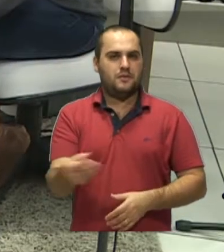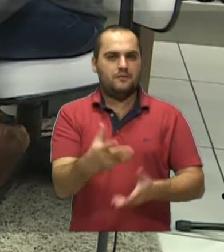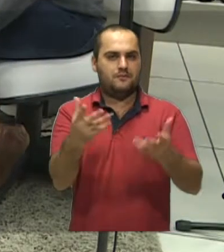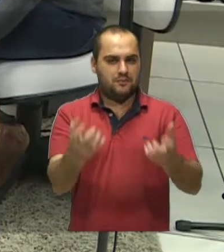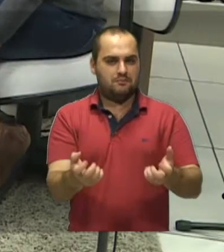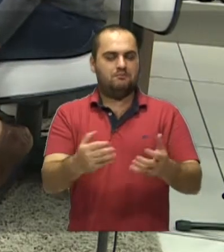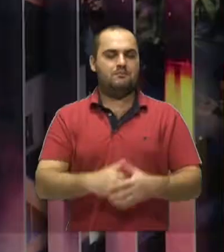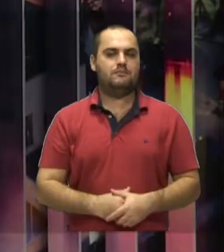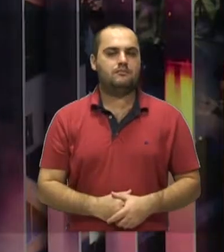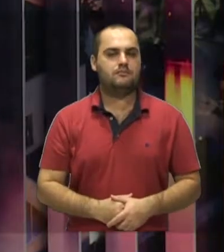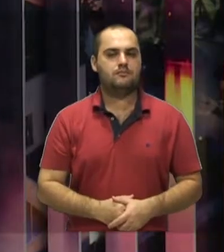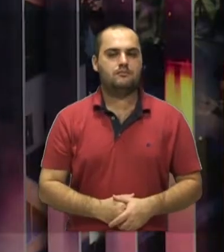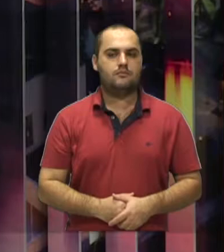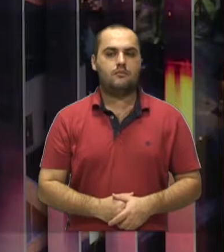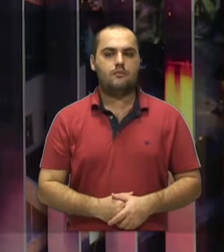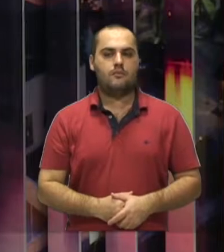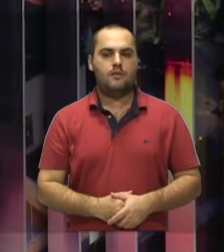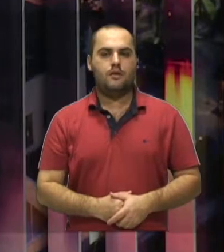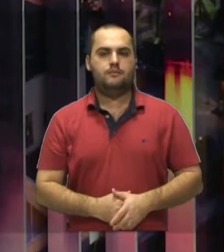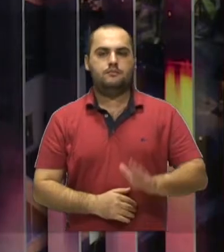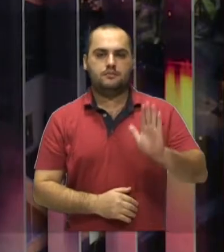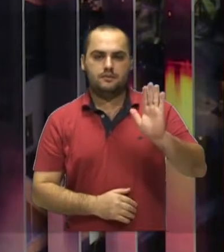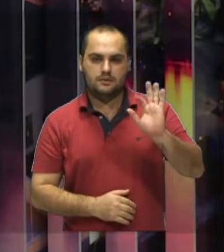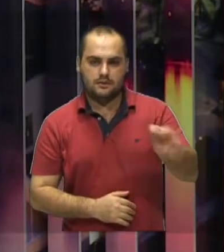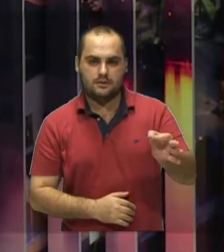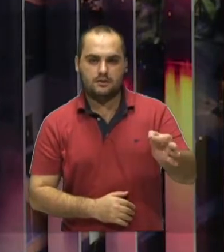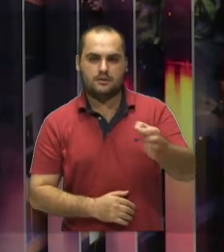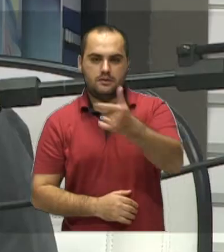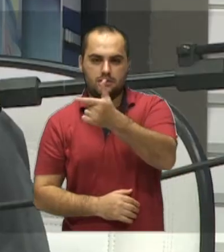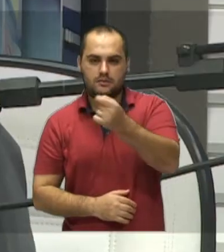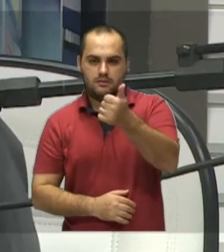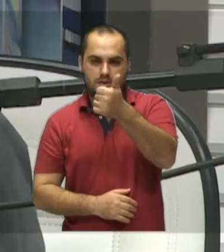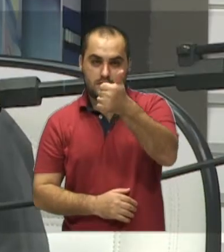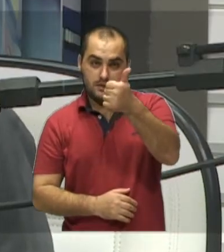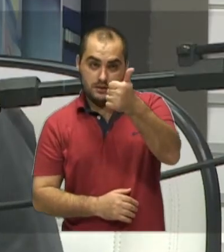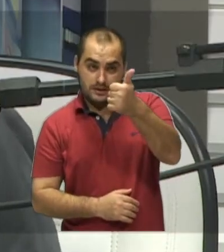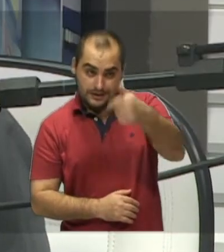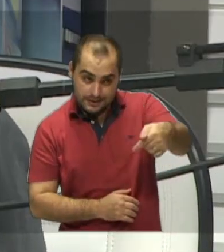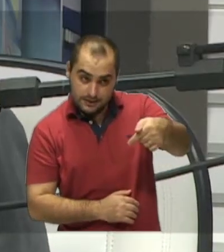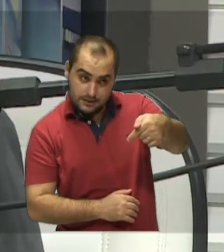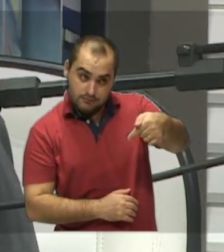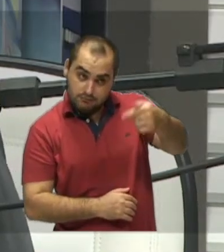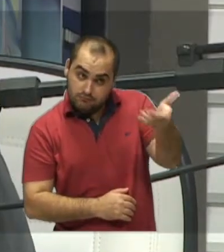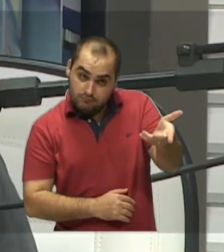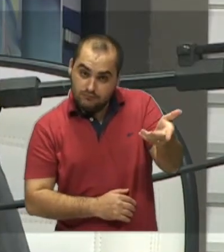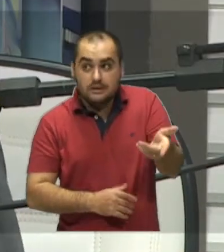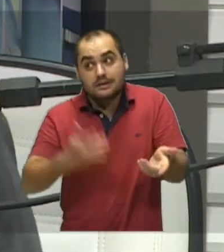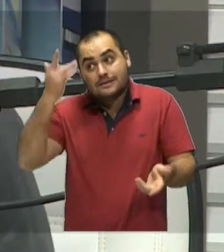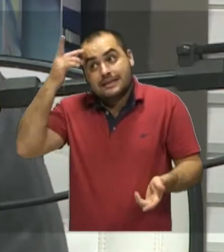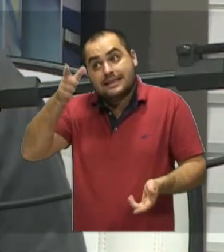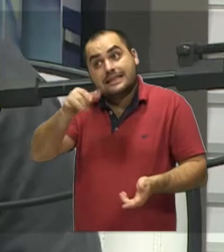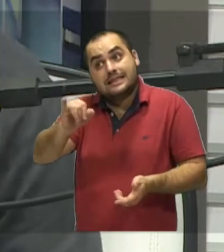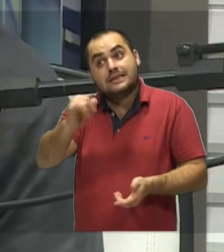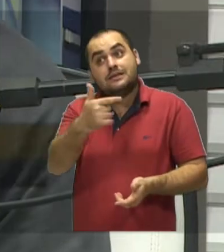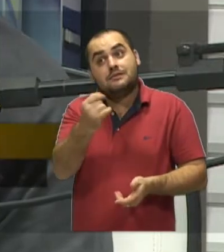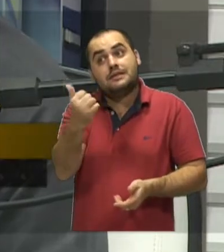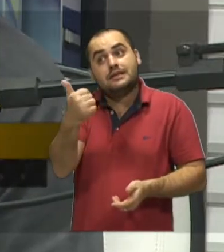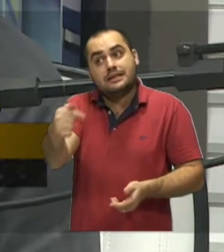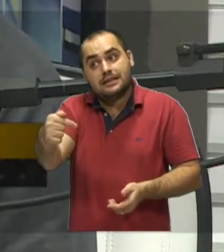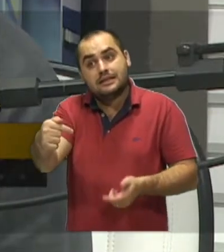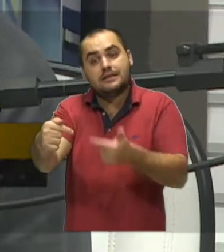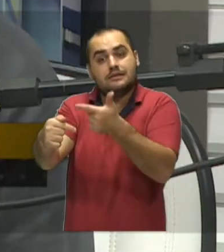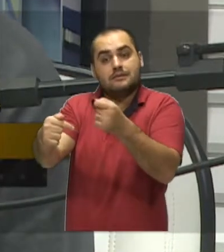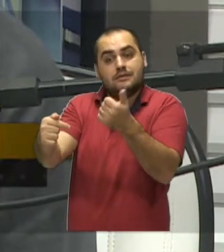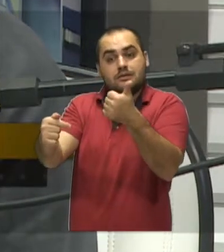Giana, e o que você está projetando para 2017? Então, não sei se vai ser para 2017, 2018, né? Mas a gente está